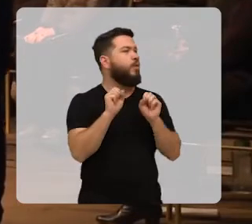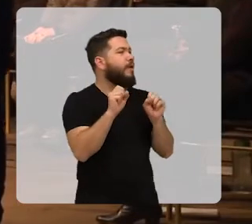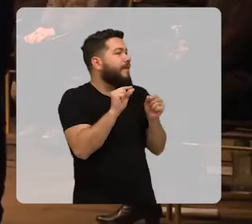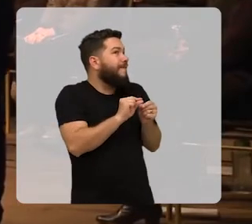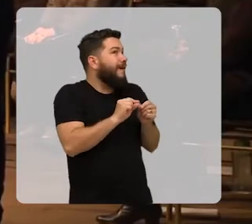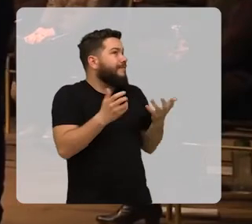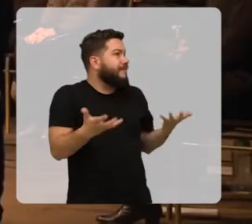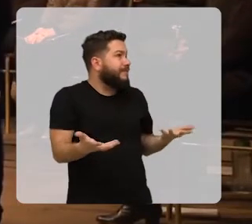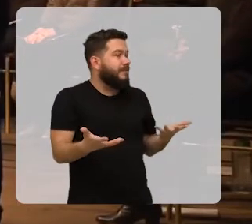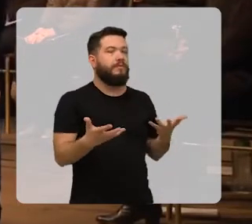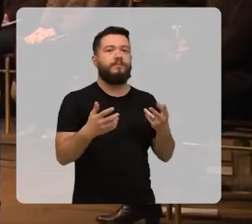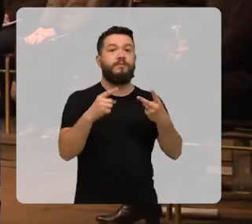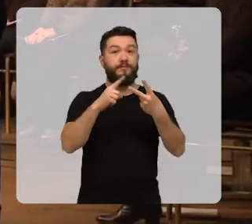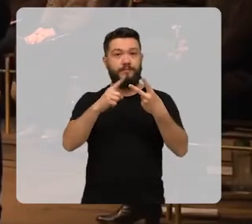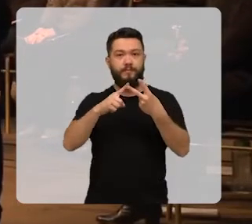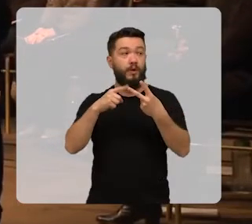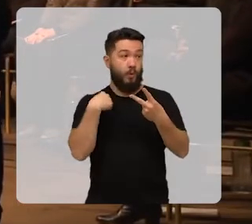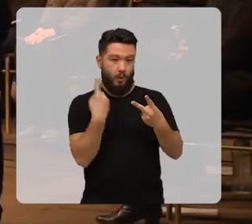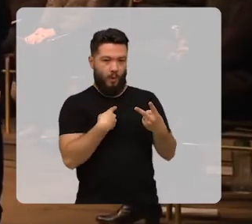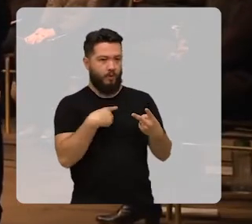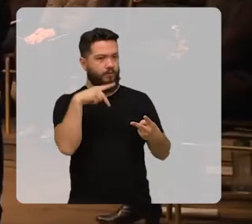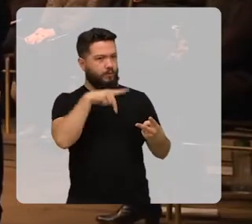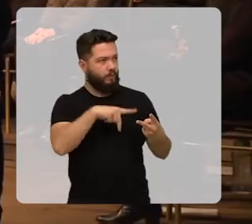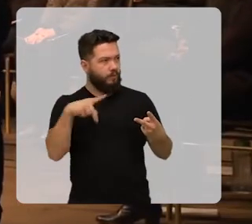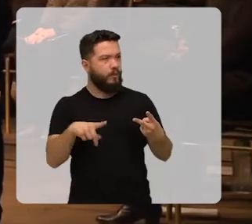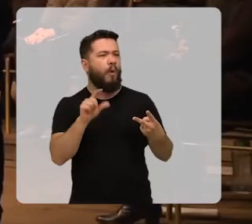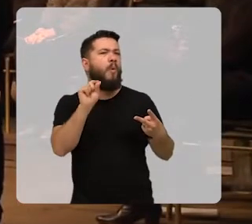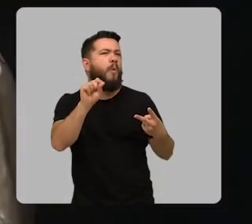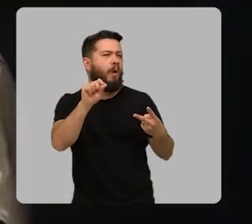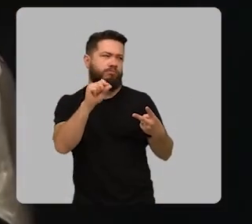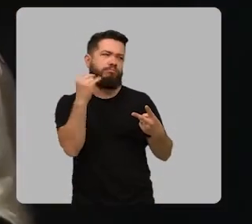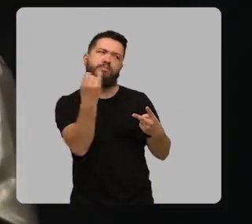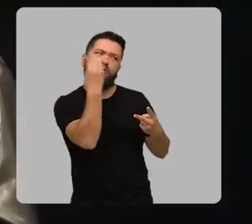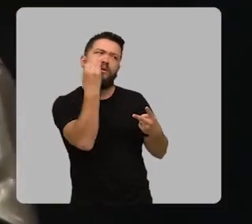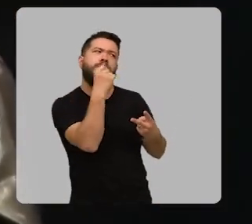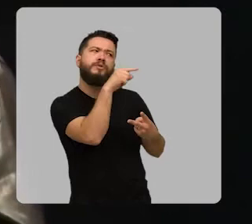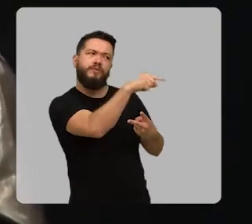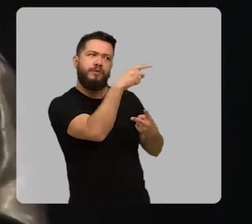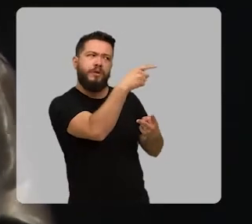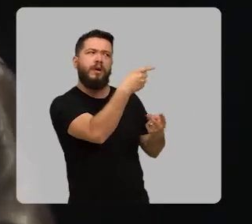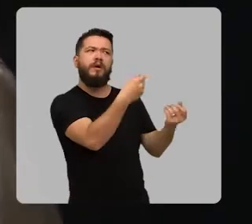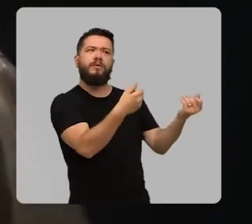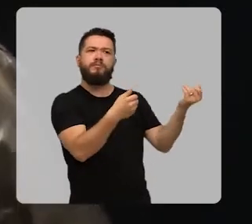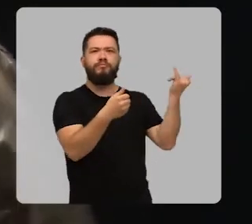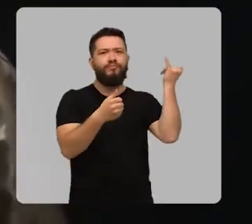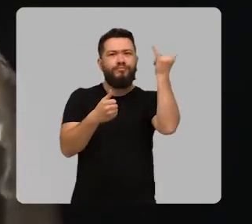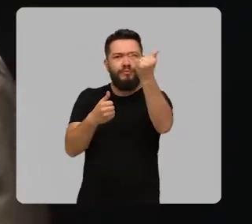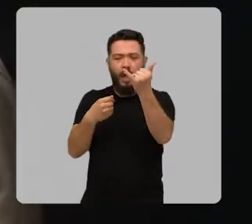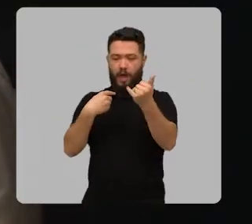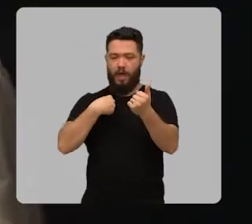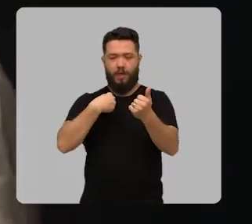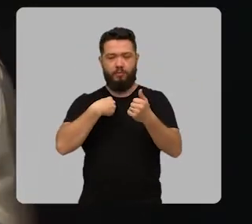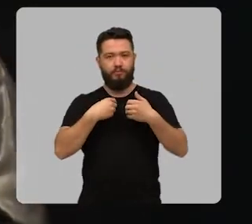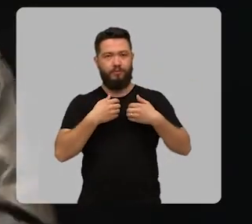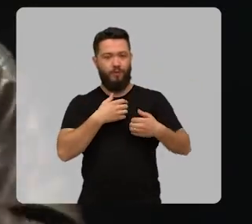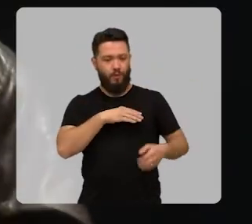o que nós podemos fazer enquanto educadores acho que é muito importante o seu depoimento porque isso vai ficar gravado no meu coração e na nossa mente